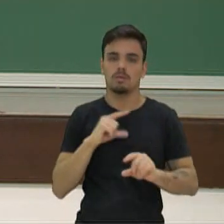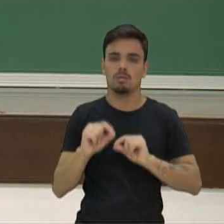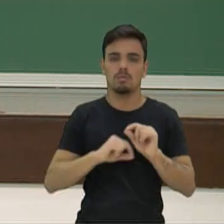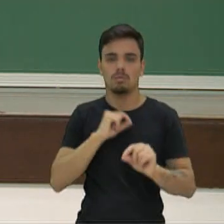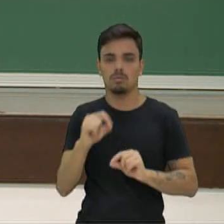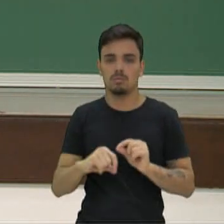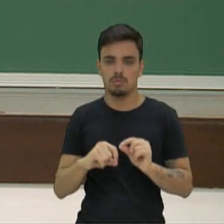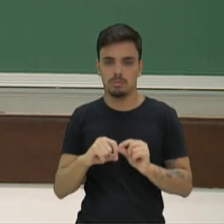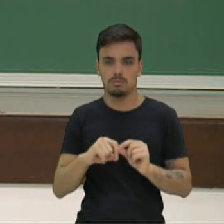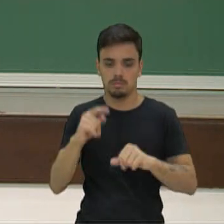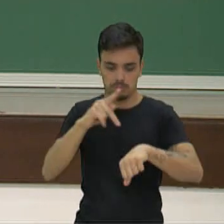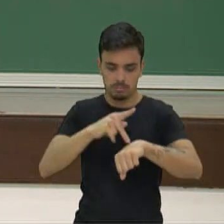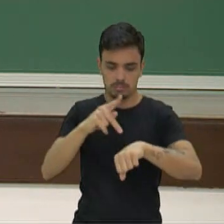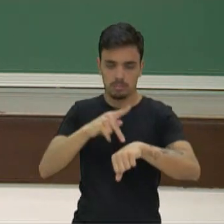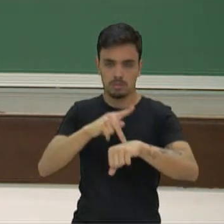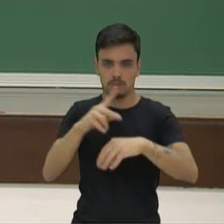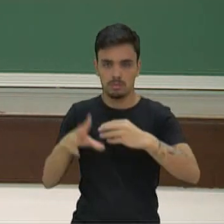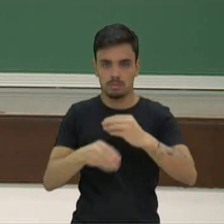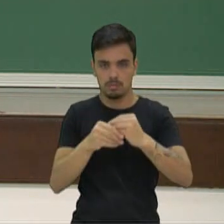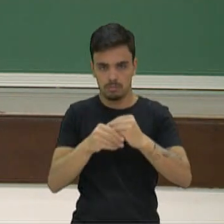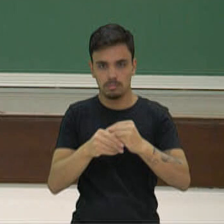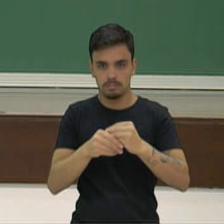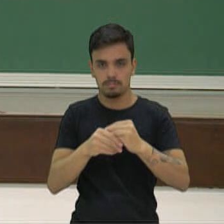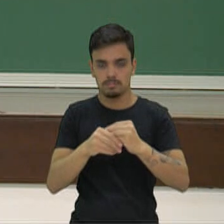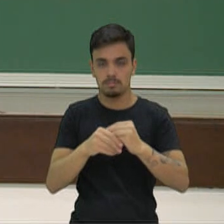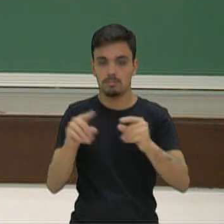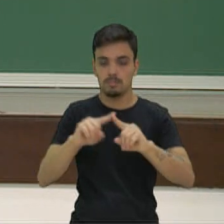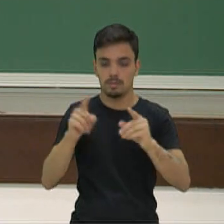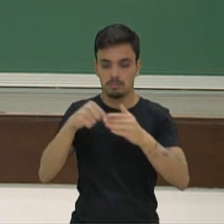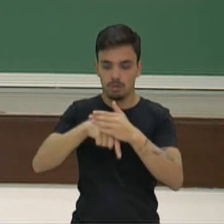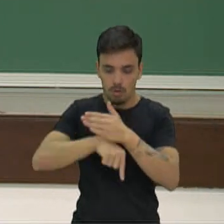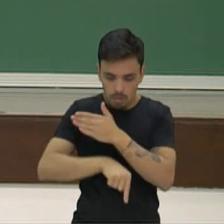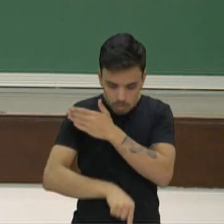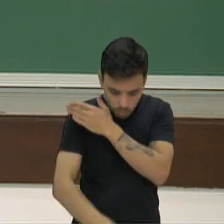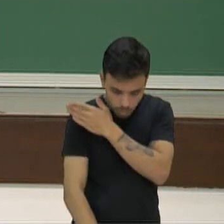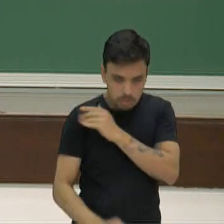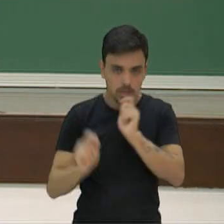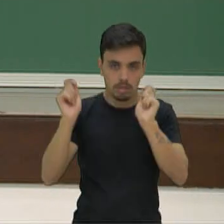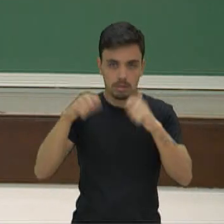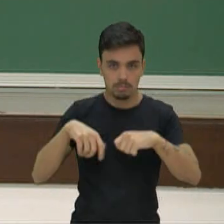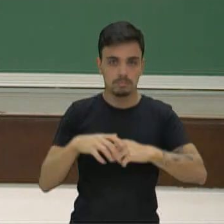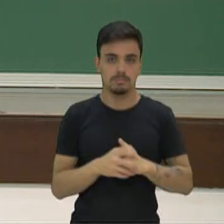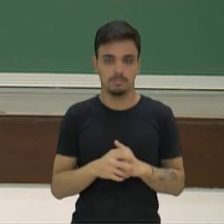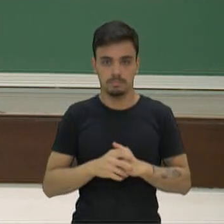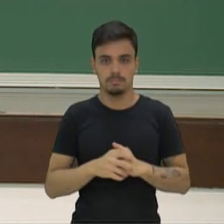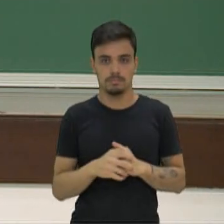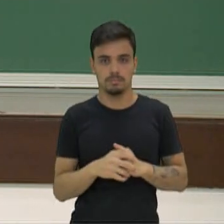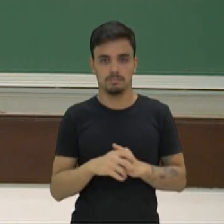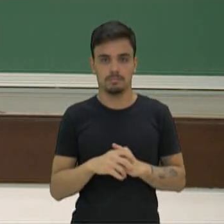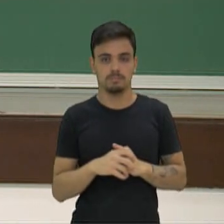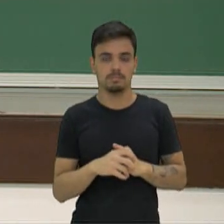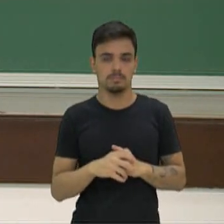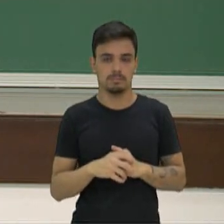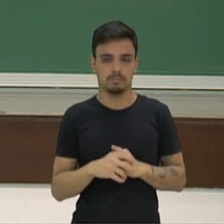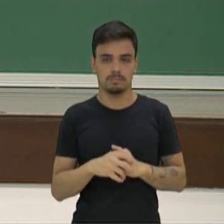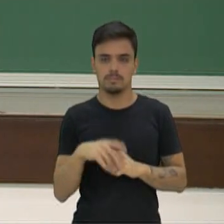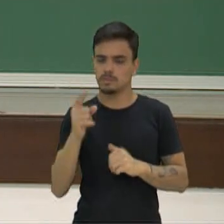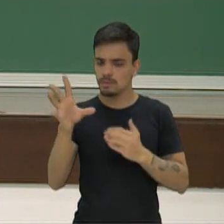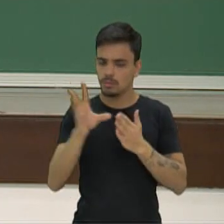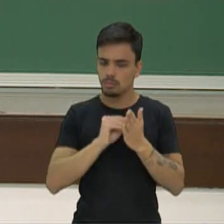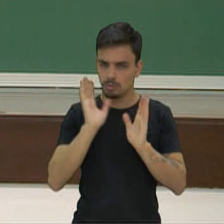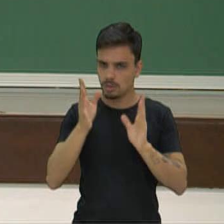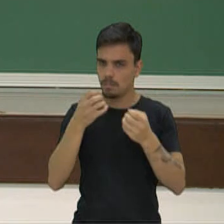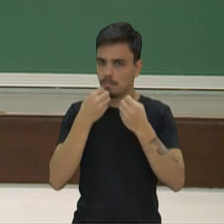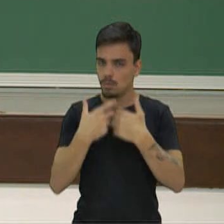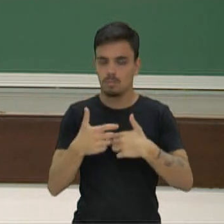se decompõem, o solo é mais profundo. Anotou isso? Perfeito. Você devia ter feito isso